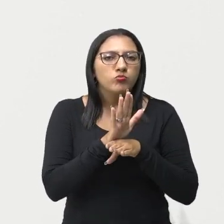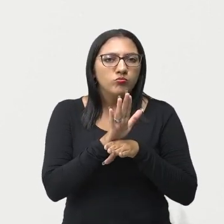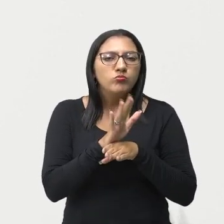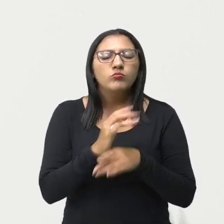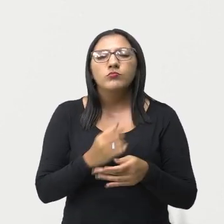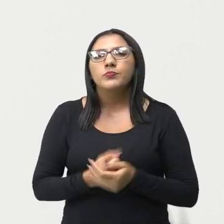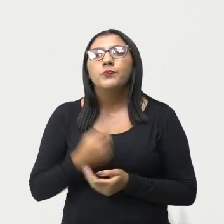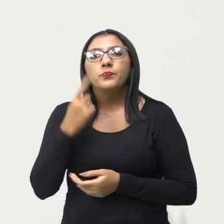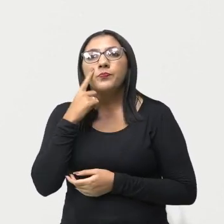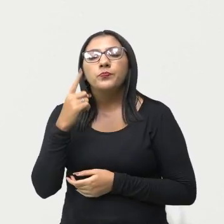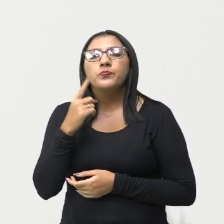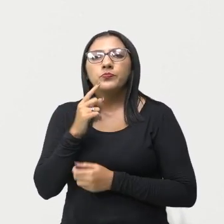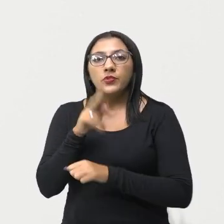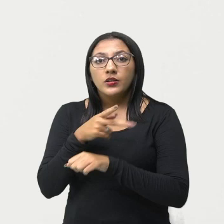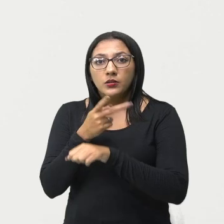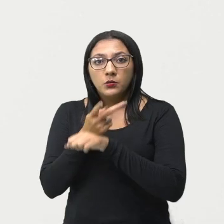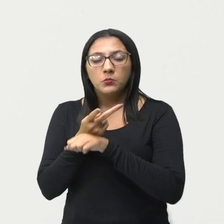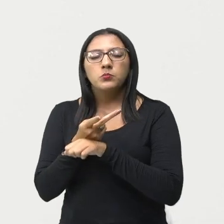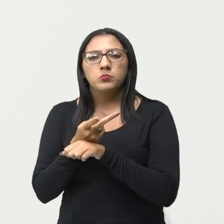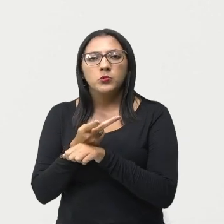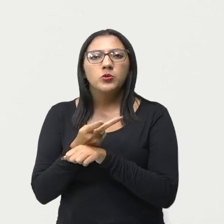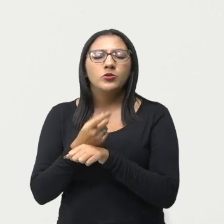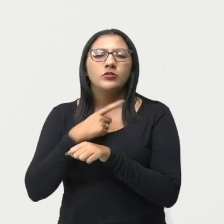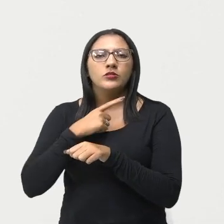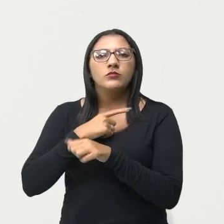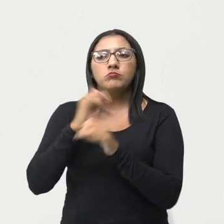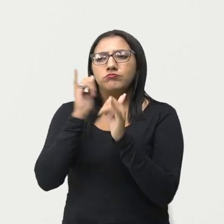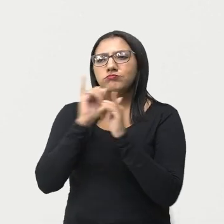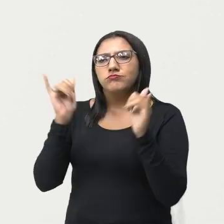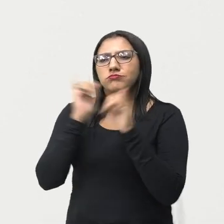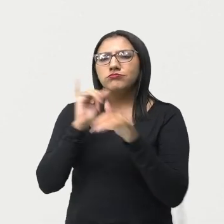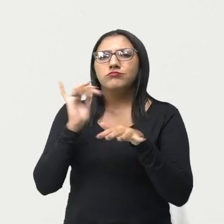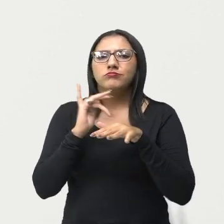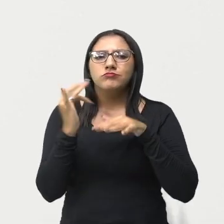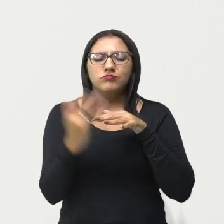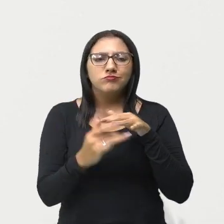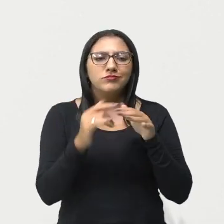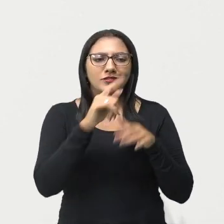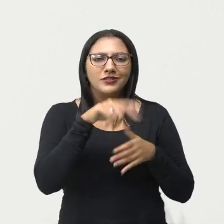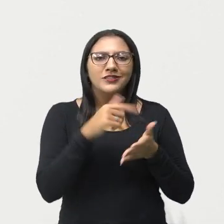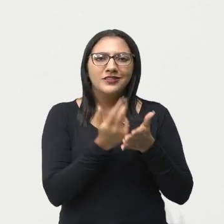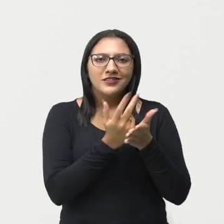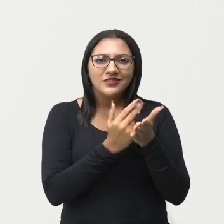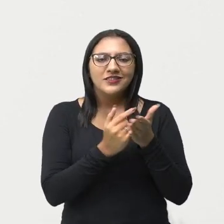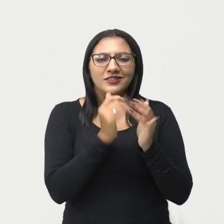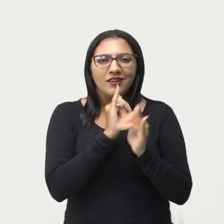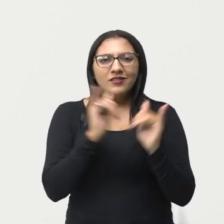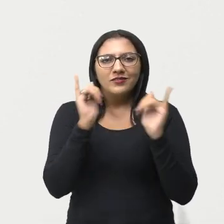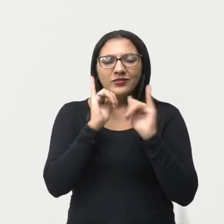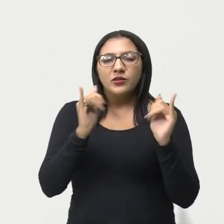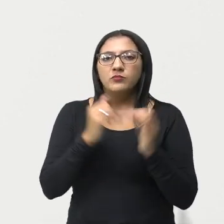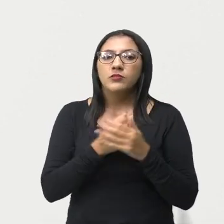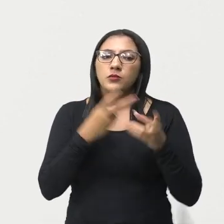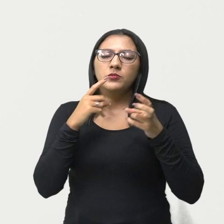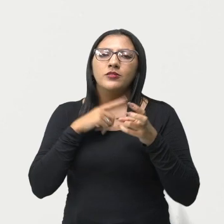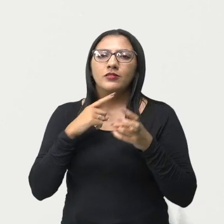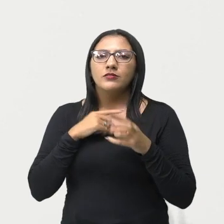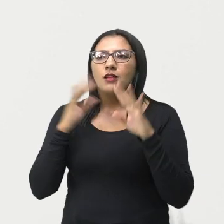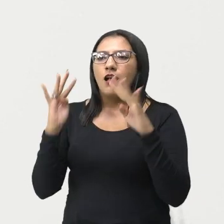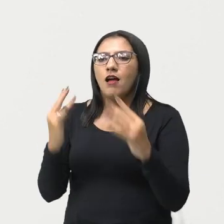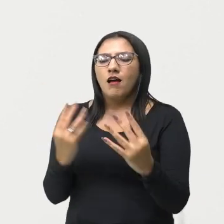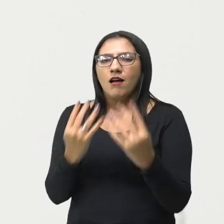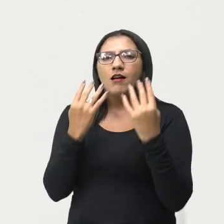publicação do poema, do desenho, o que aconteceu? Percebo que a história ficou muito popular e